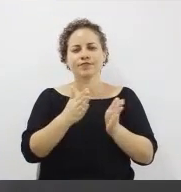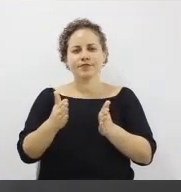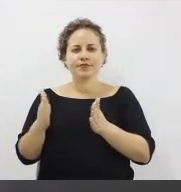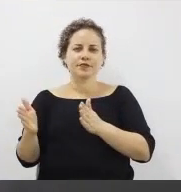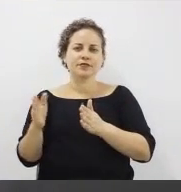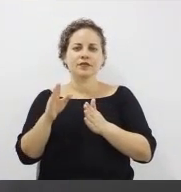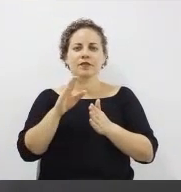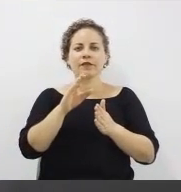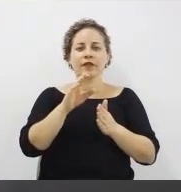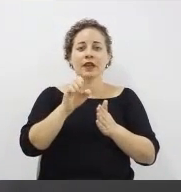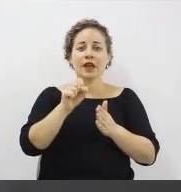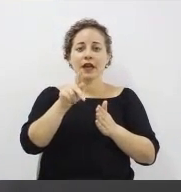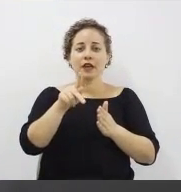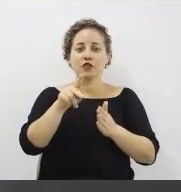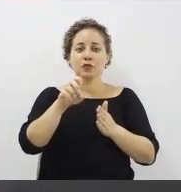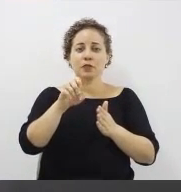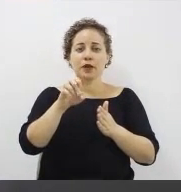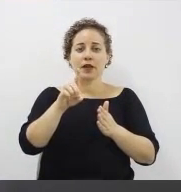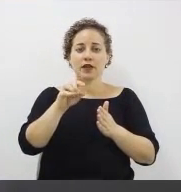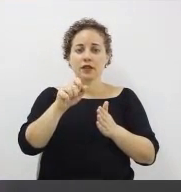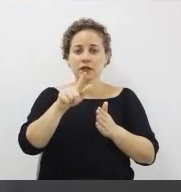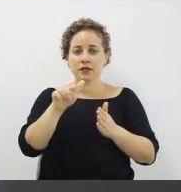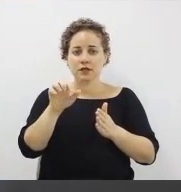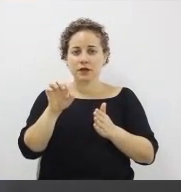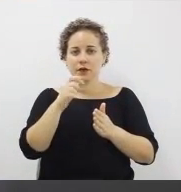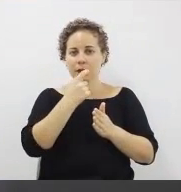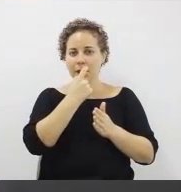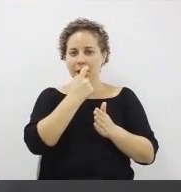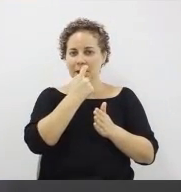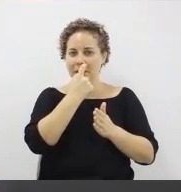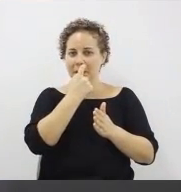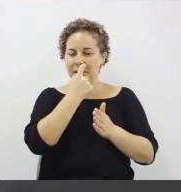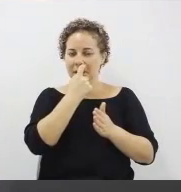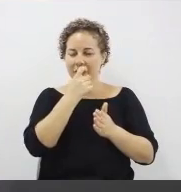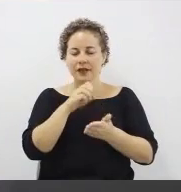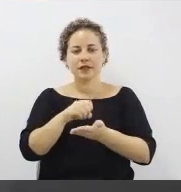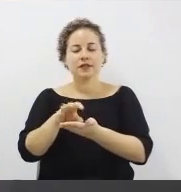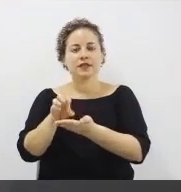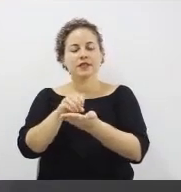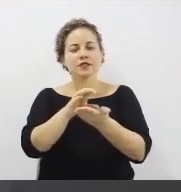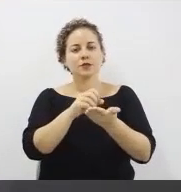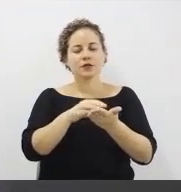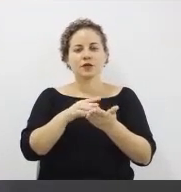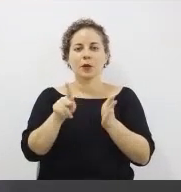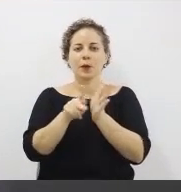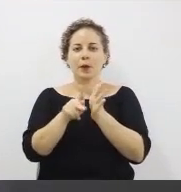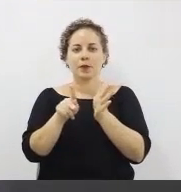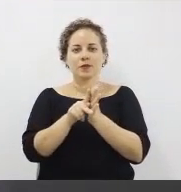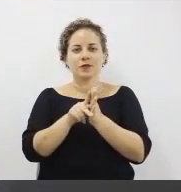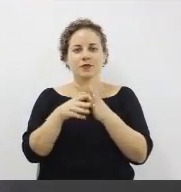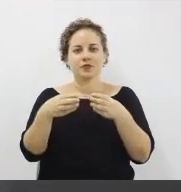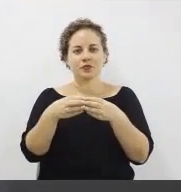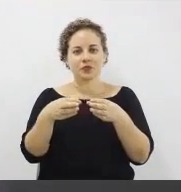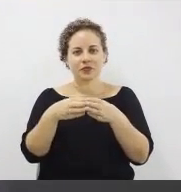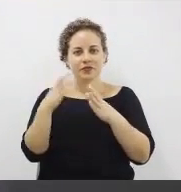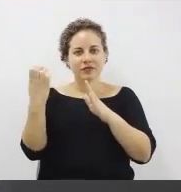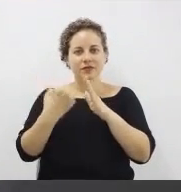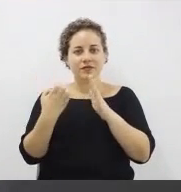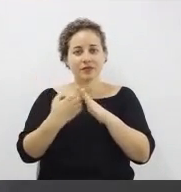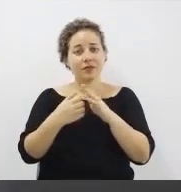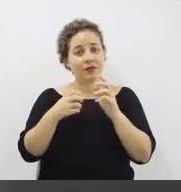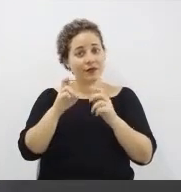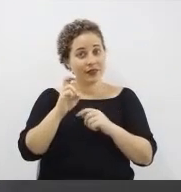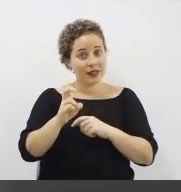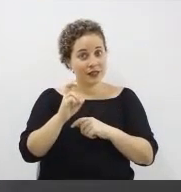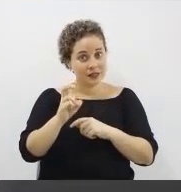expedição, veremos algumas responsabilidades relativas à distribuição física em uma companhia. E por